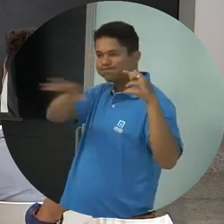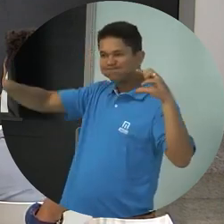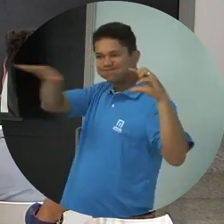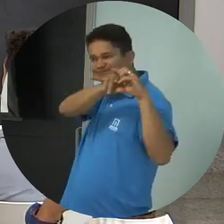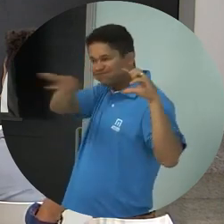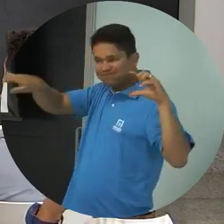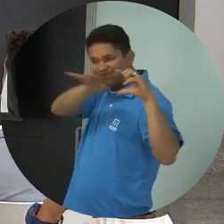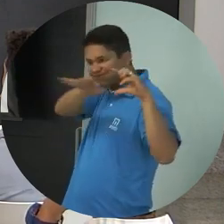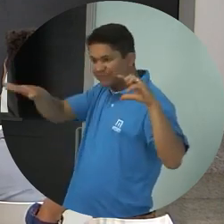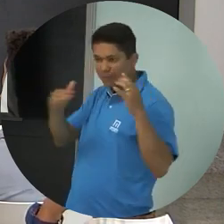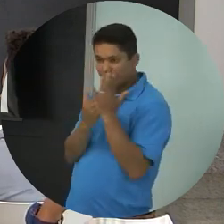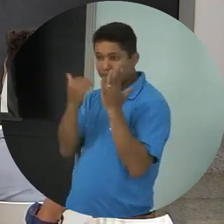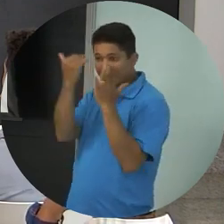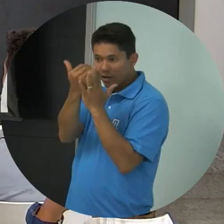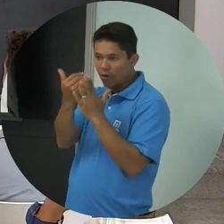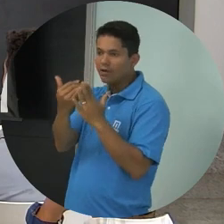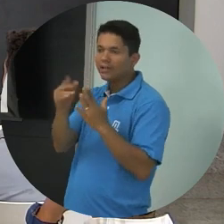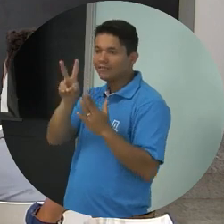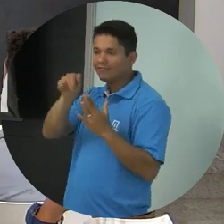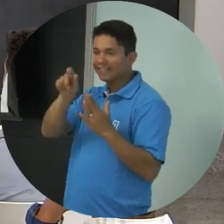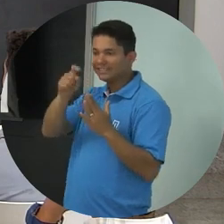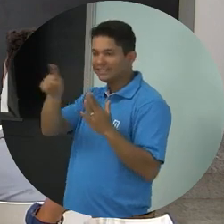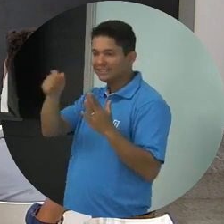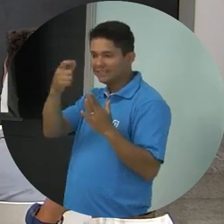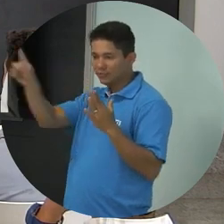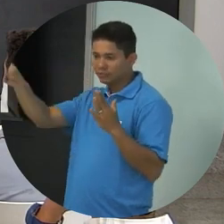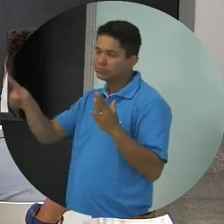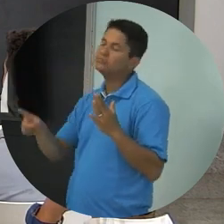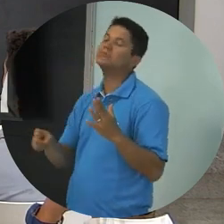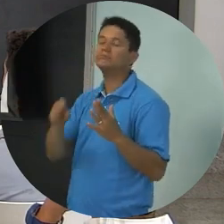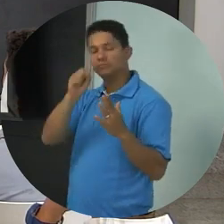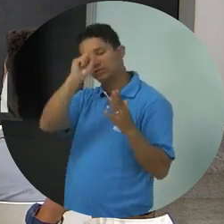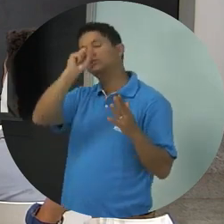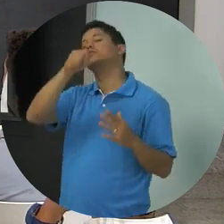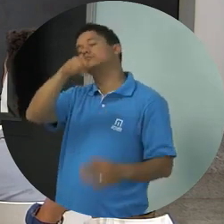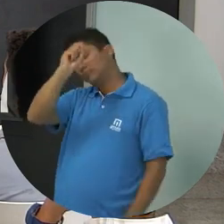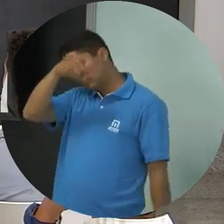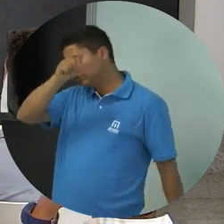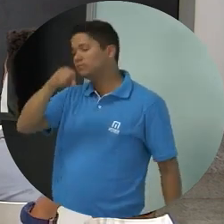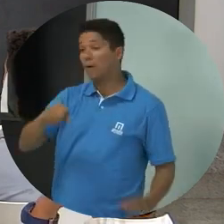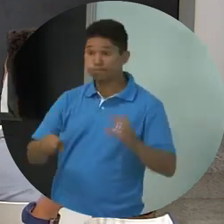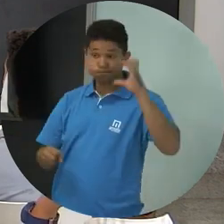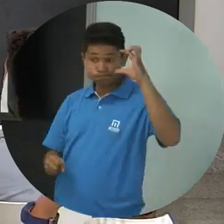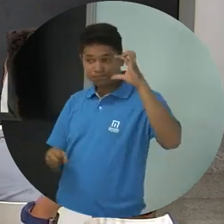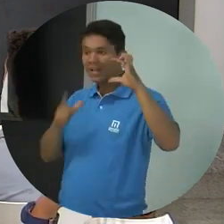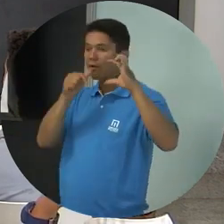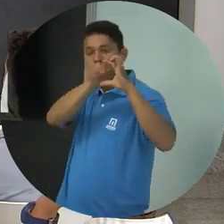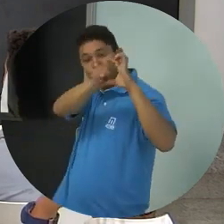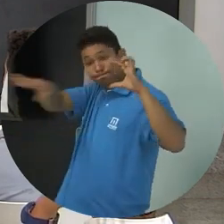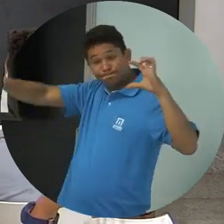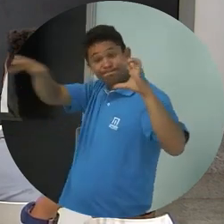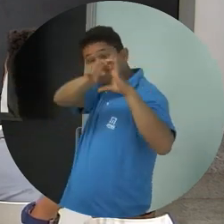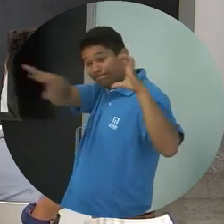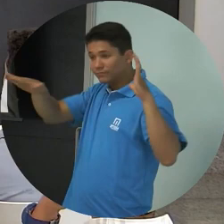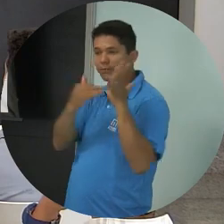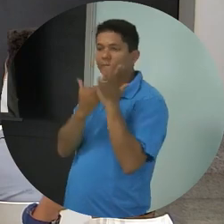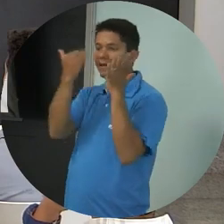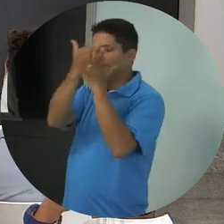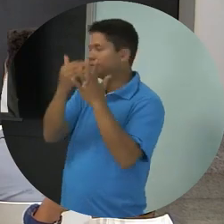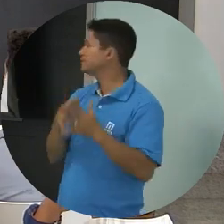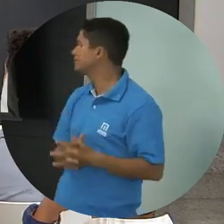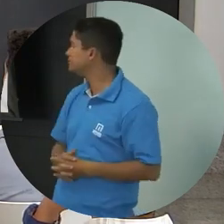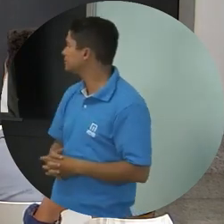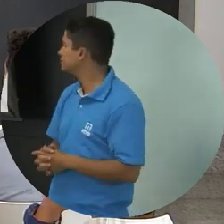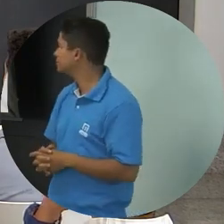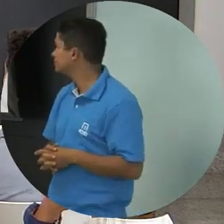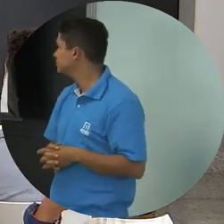Sim. Um diâmetro maior significa mais vazão de água. Sempre mais vazão de água. Tá? Muito bem.